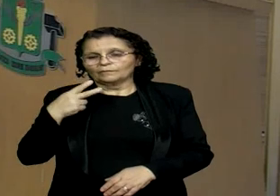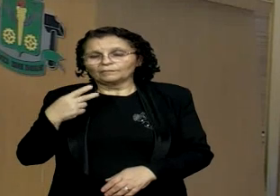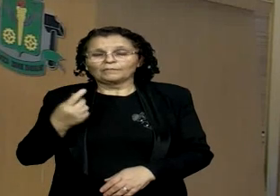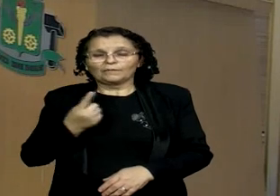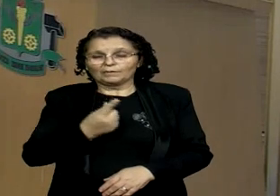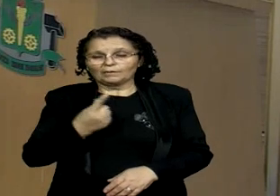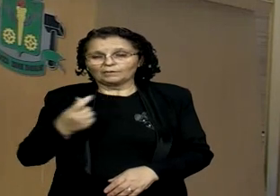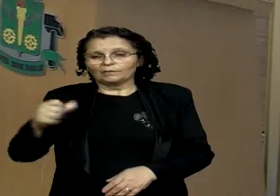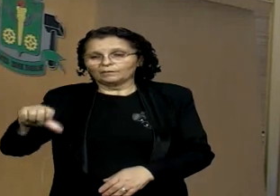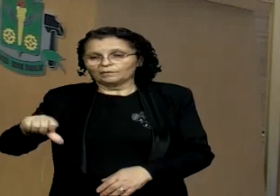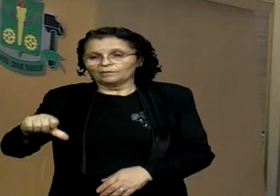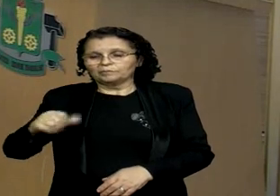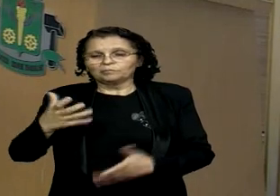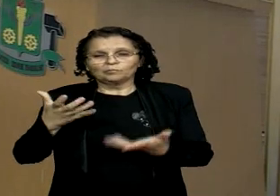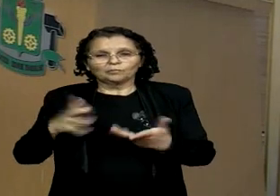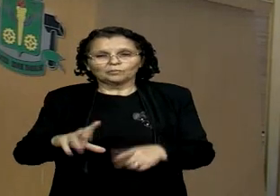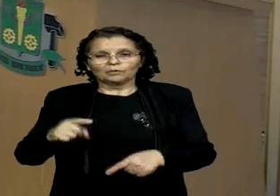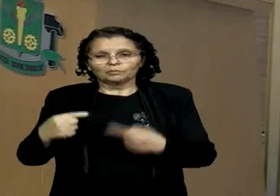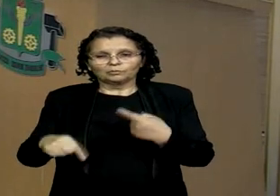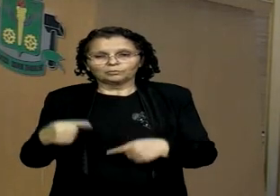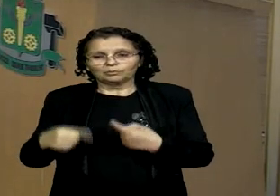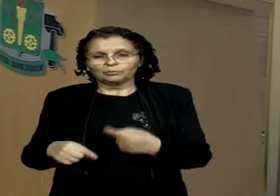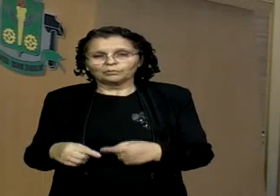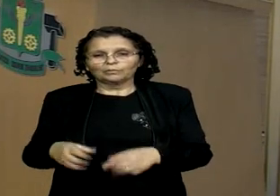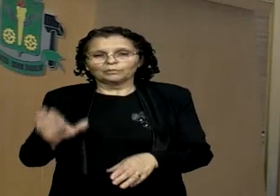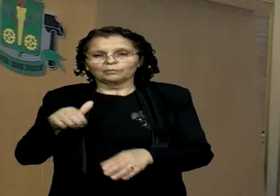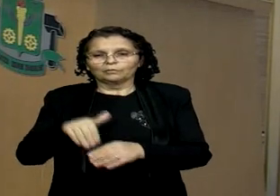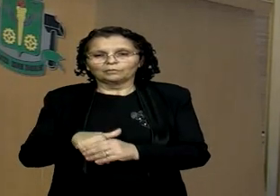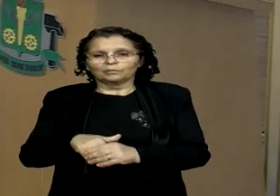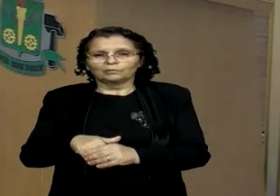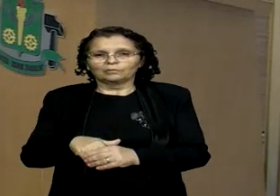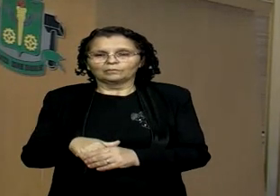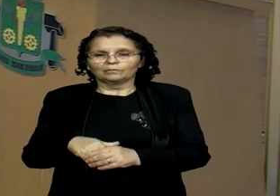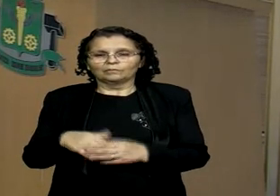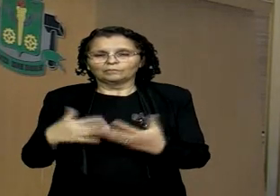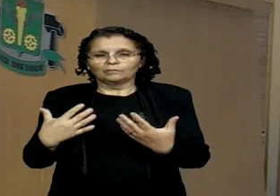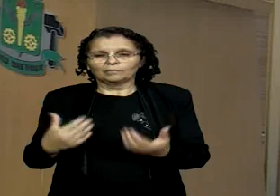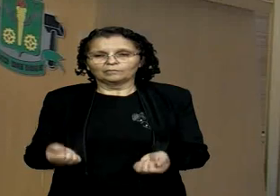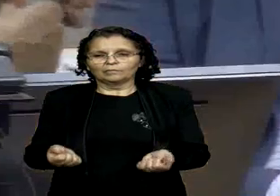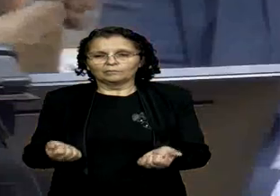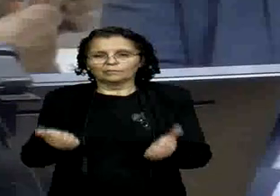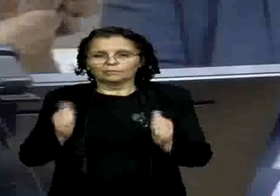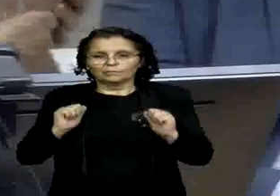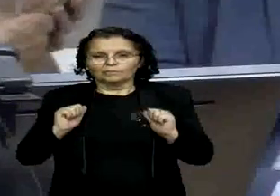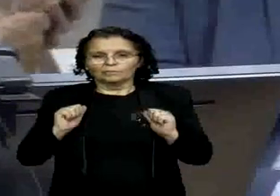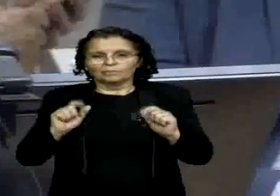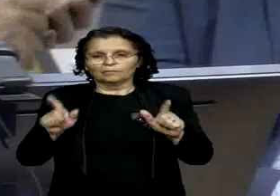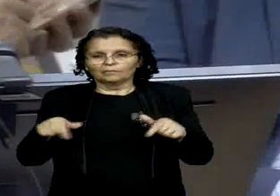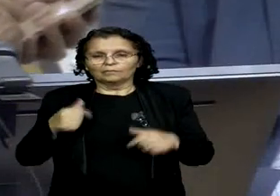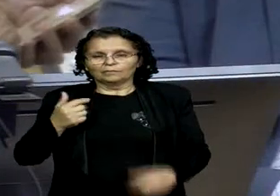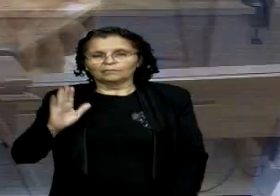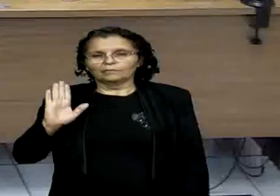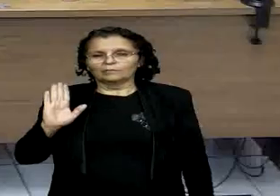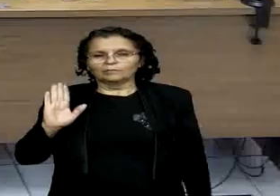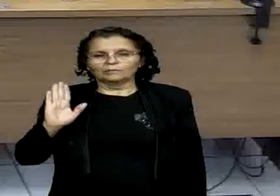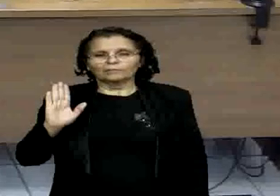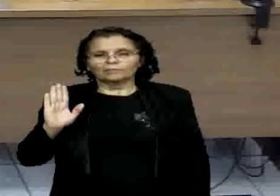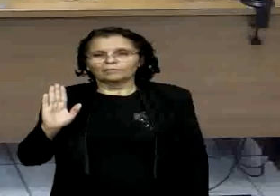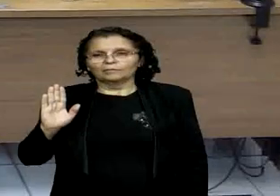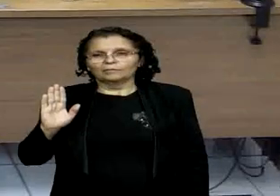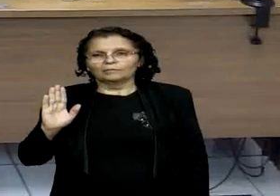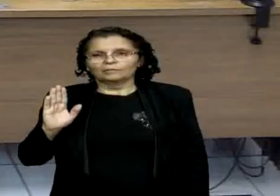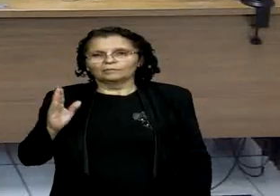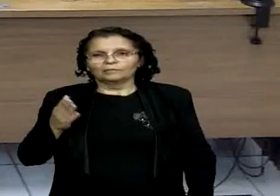Paulo Júnior. Não havendo quem queira discutir, está em votação. Os vereadores favoráveis permaneçam como estão, os contrários se